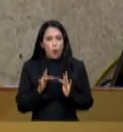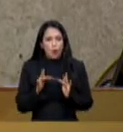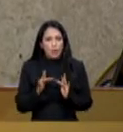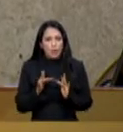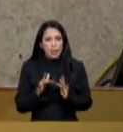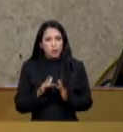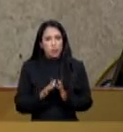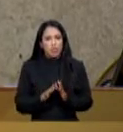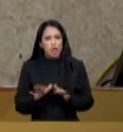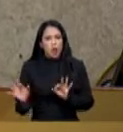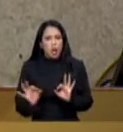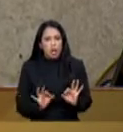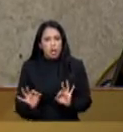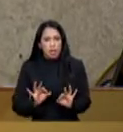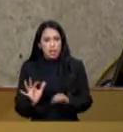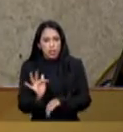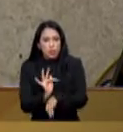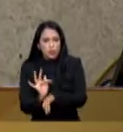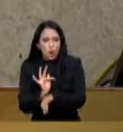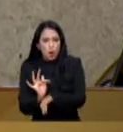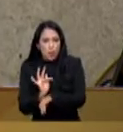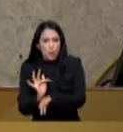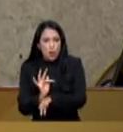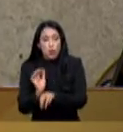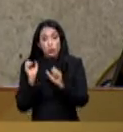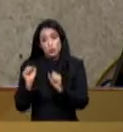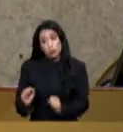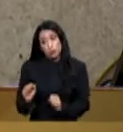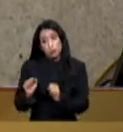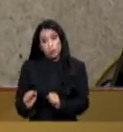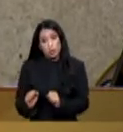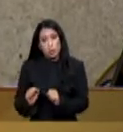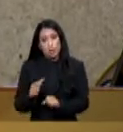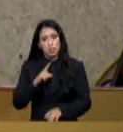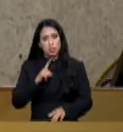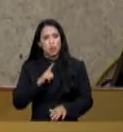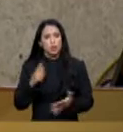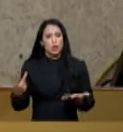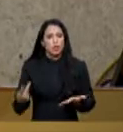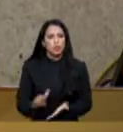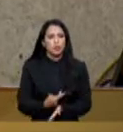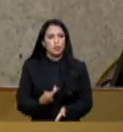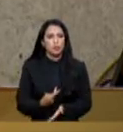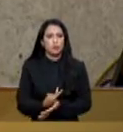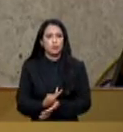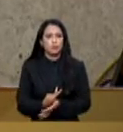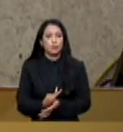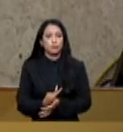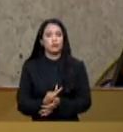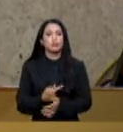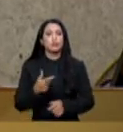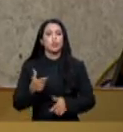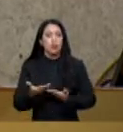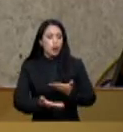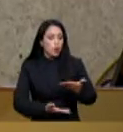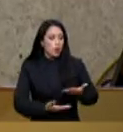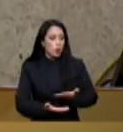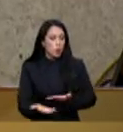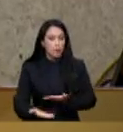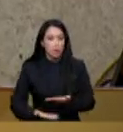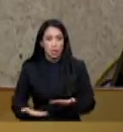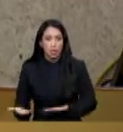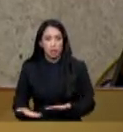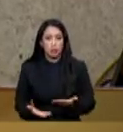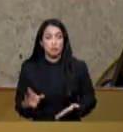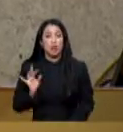entre a organização formal dos poderes e a dinâmica predominantemente cooperativa para